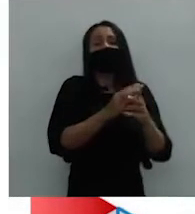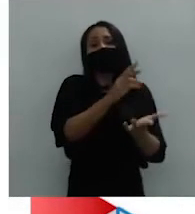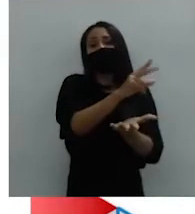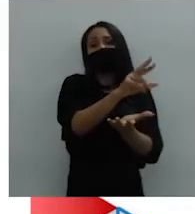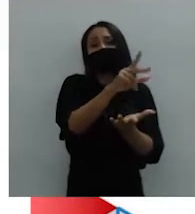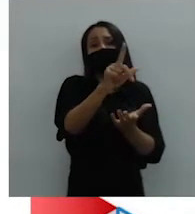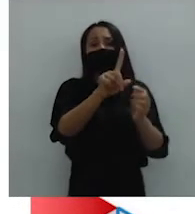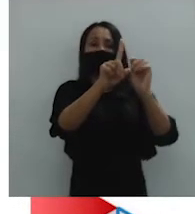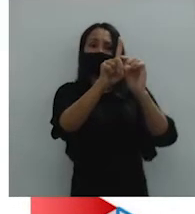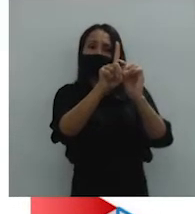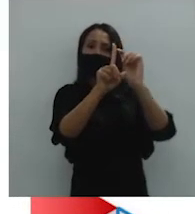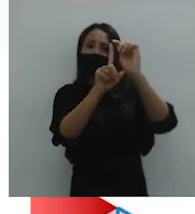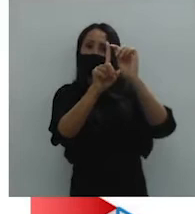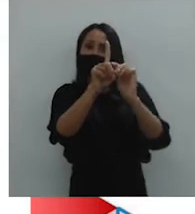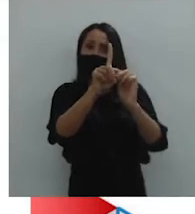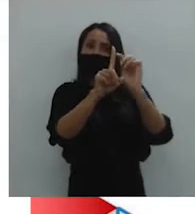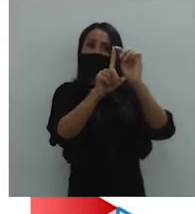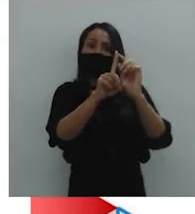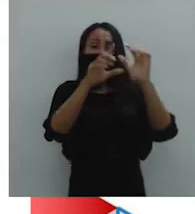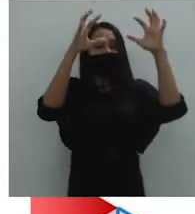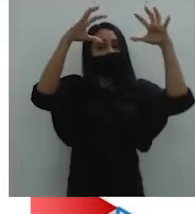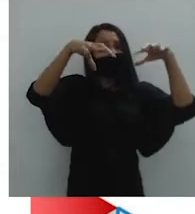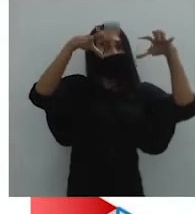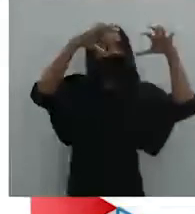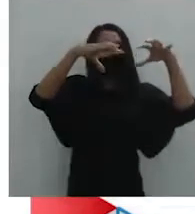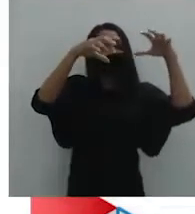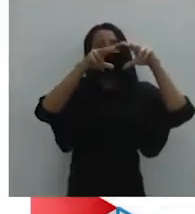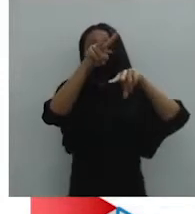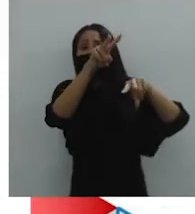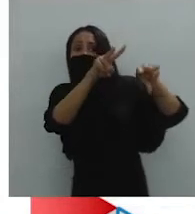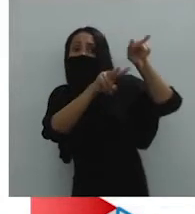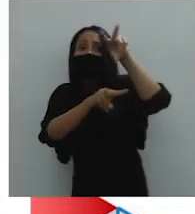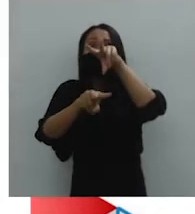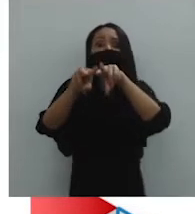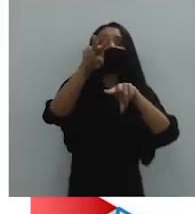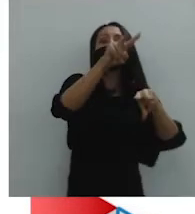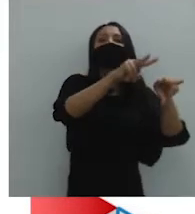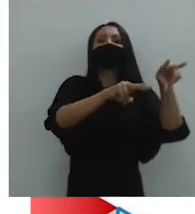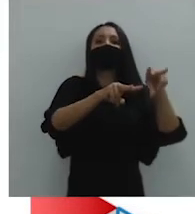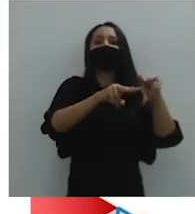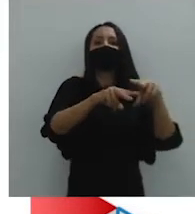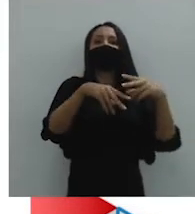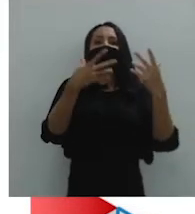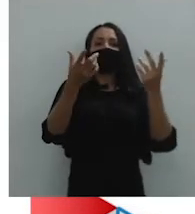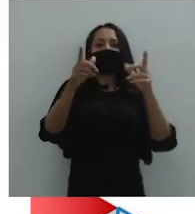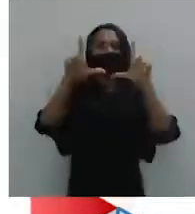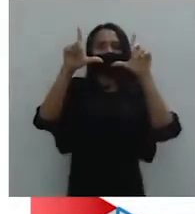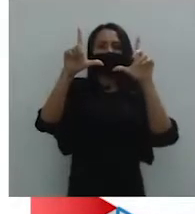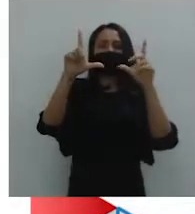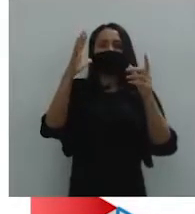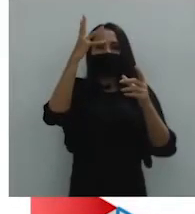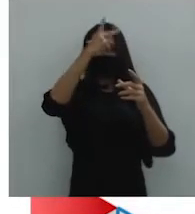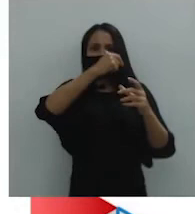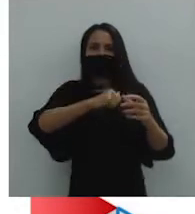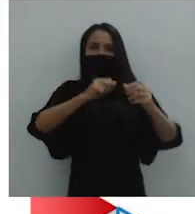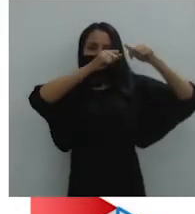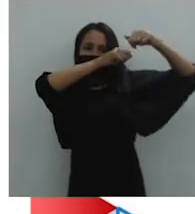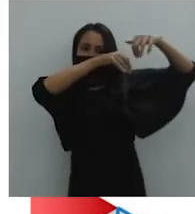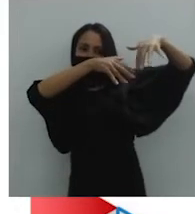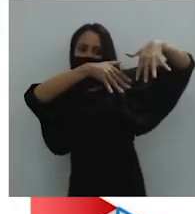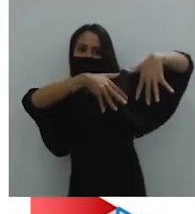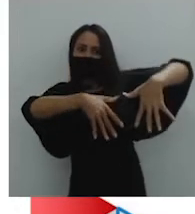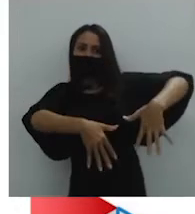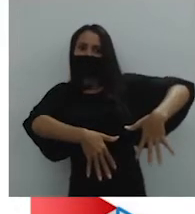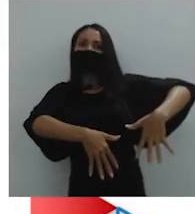de temperatura, das chuvas e dos ventos, certo? Olha que foto linda, né? Das cataratas do